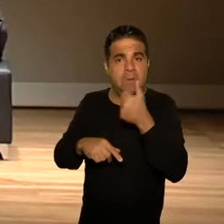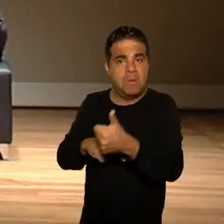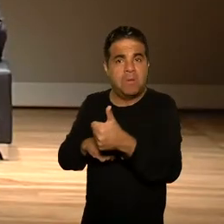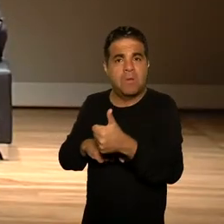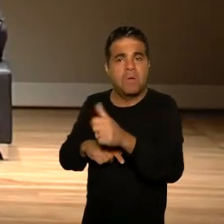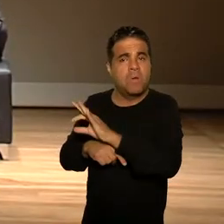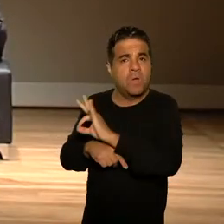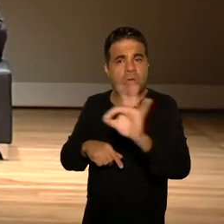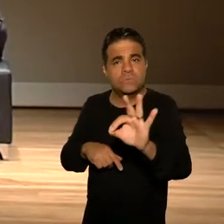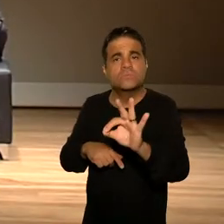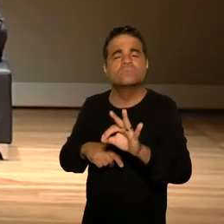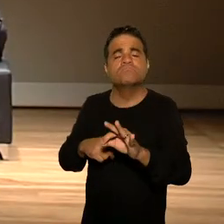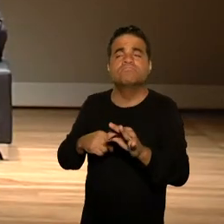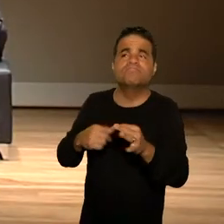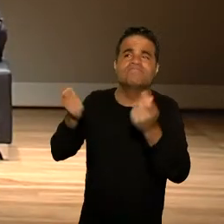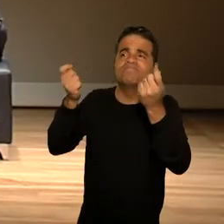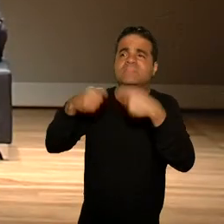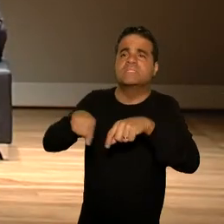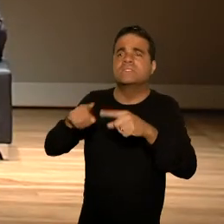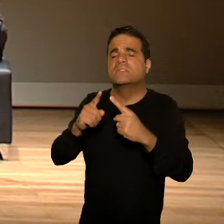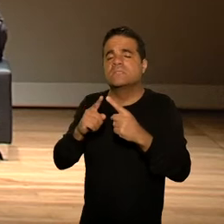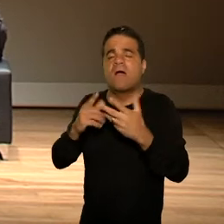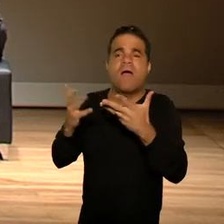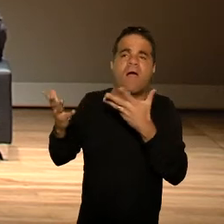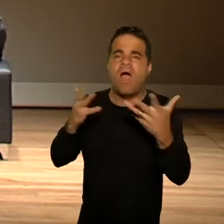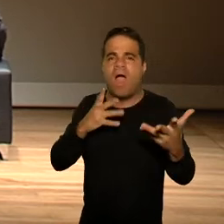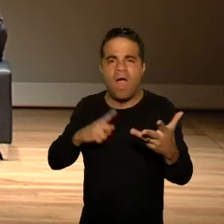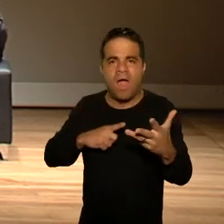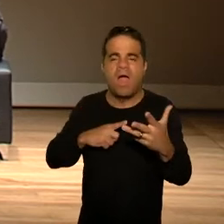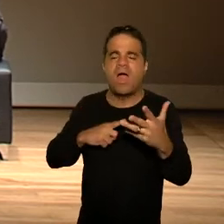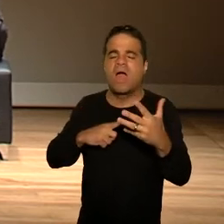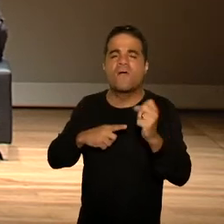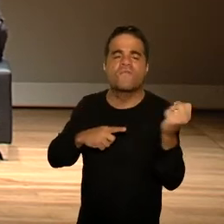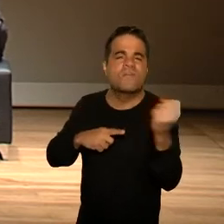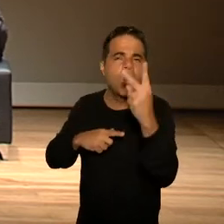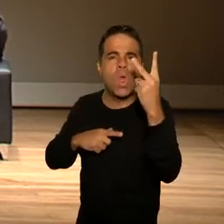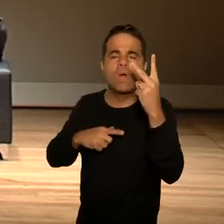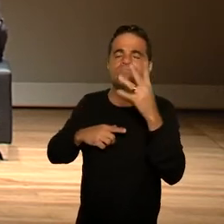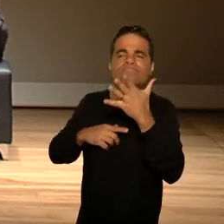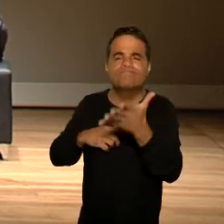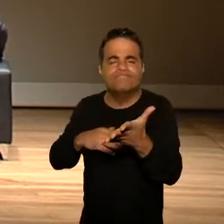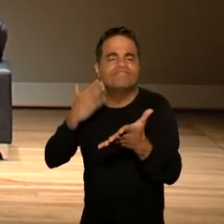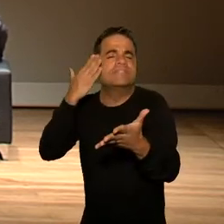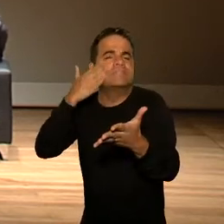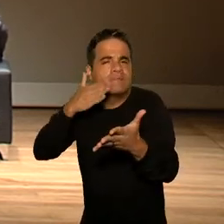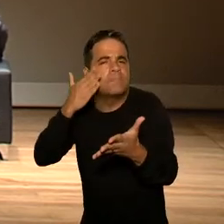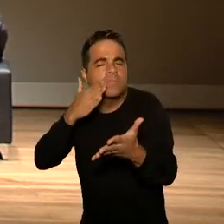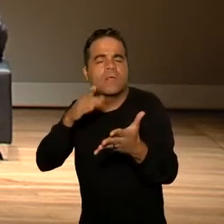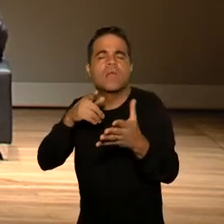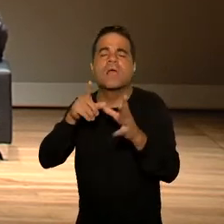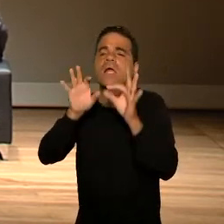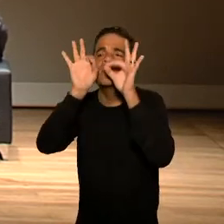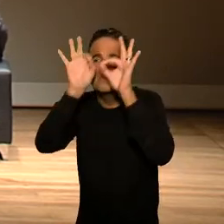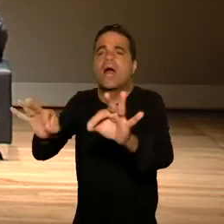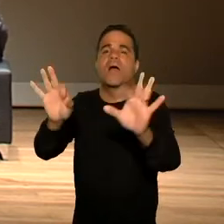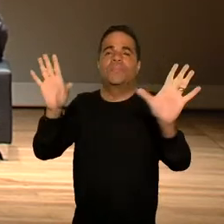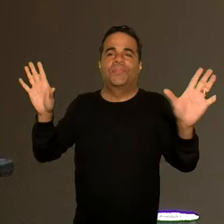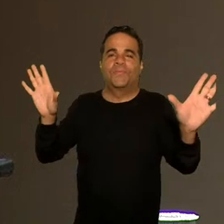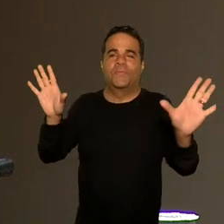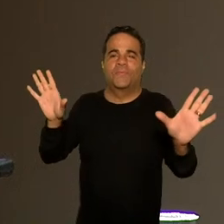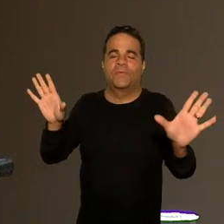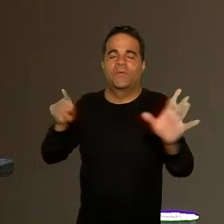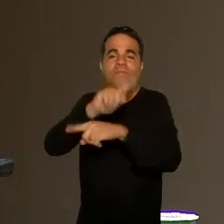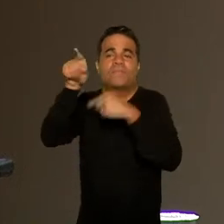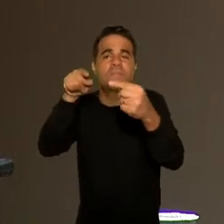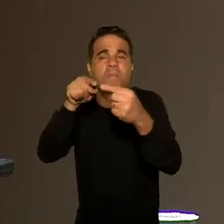né assim sem ficar fazendo juízes de valores e outra né mas entender né É exatamente qual